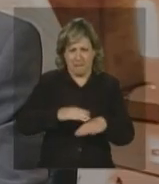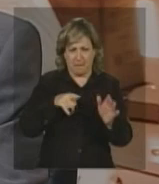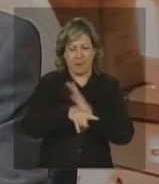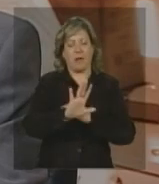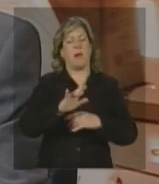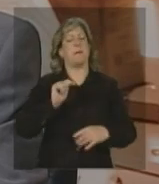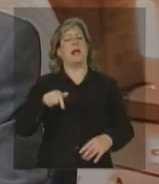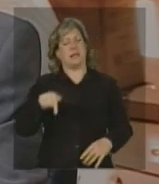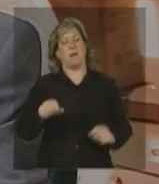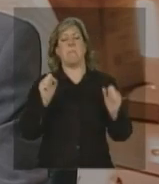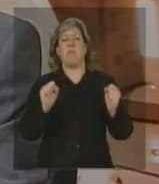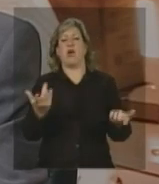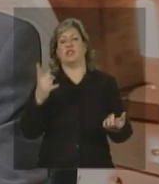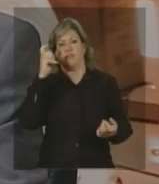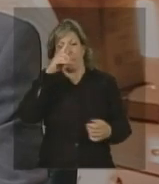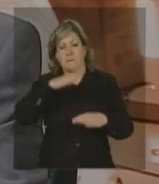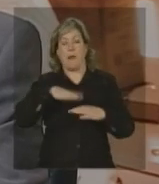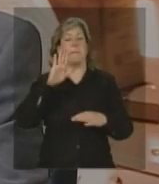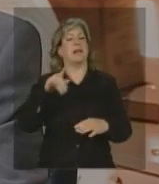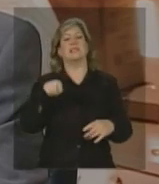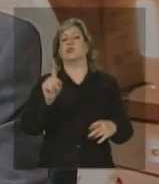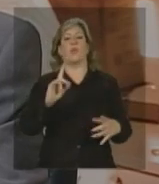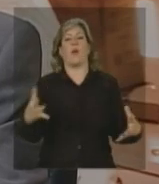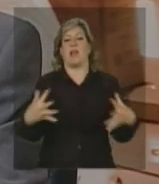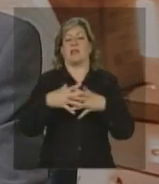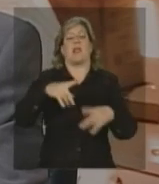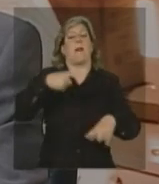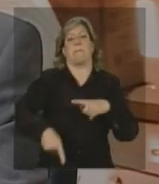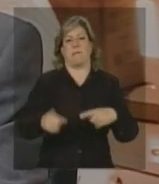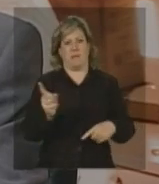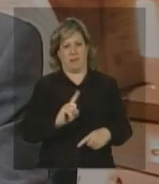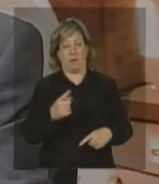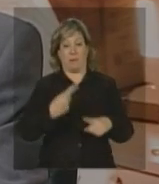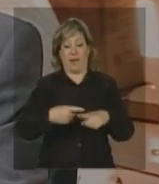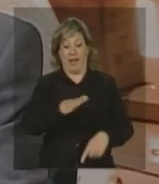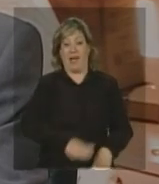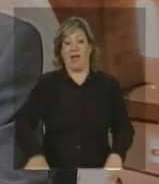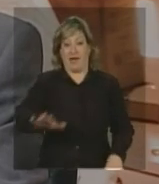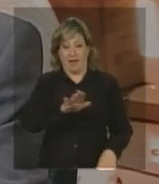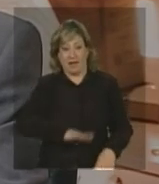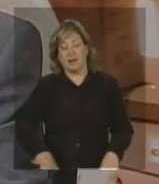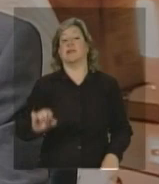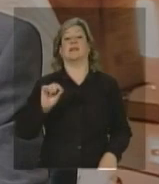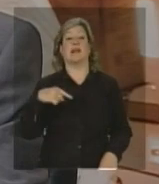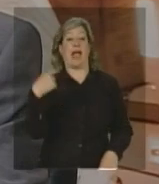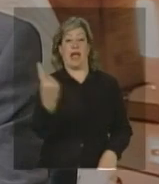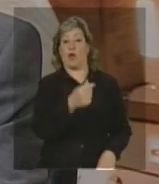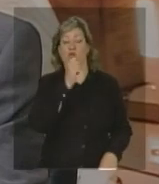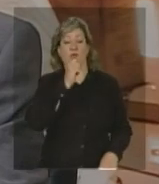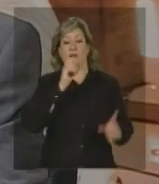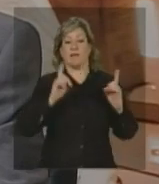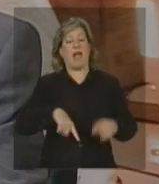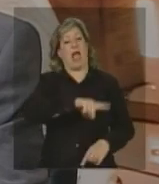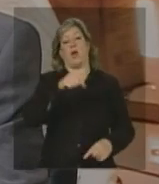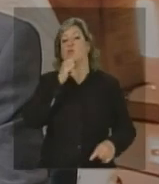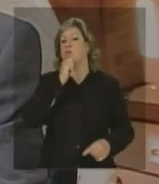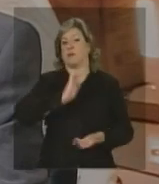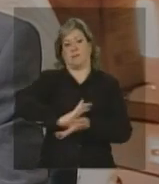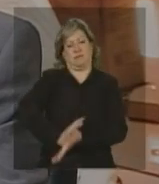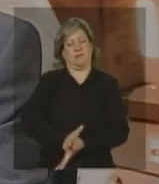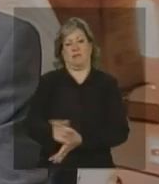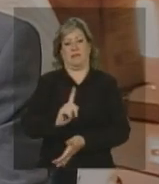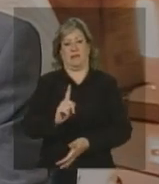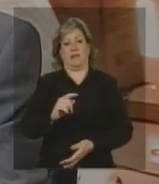porque as crianças que não têm deficiência, normalmente, naturalmente, não têm também preconceito. Sim, né? É, as experiências de